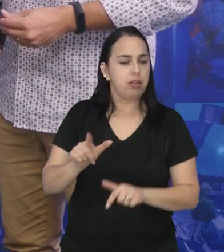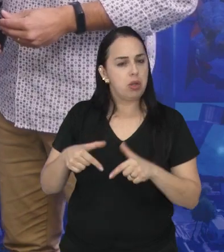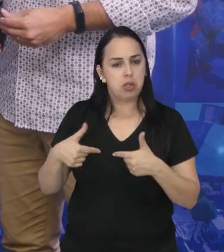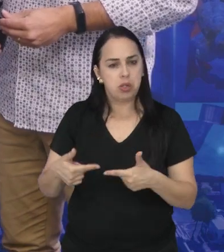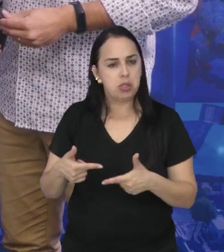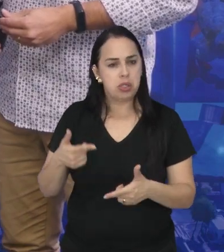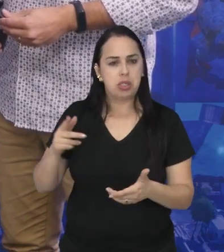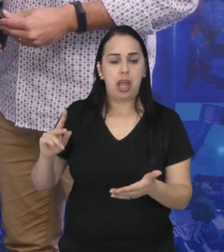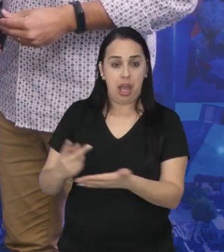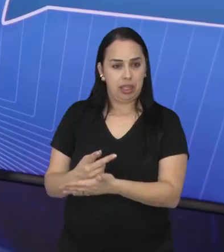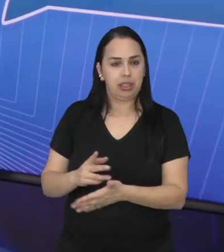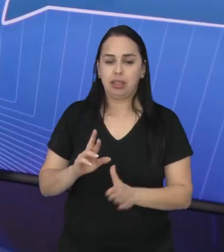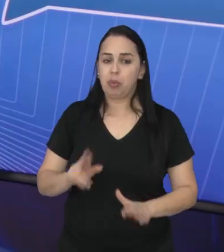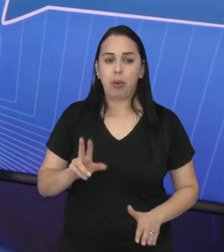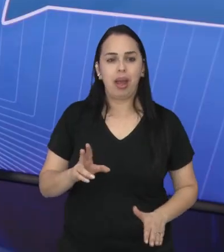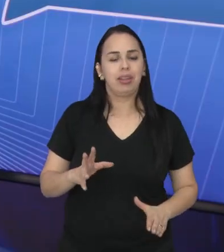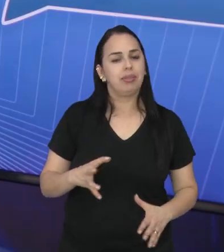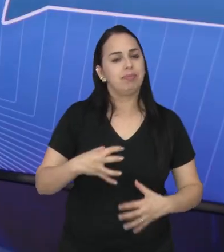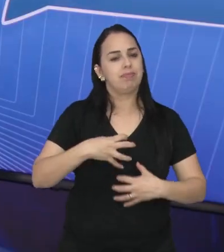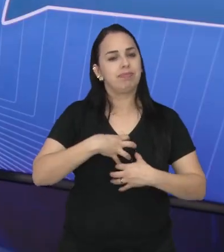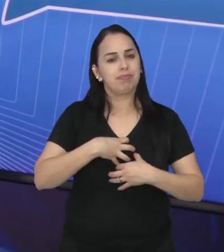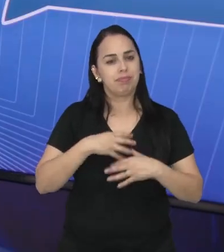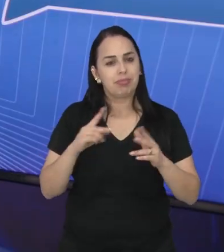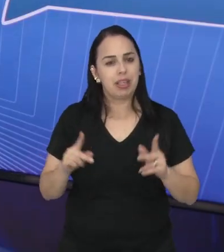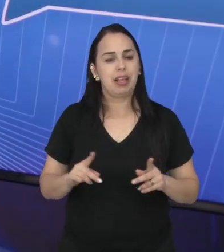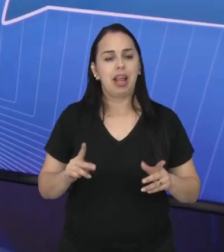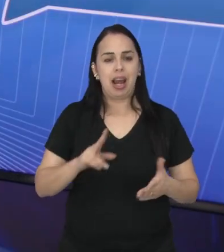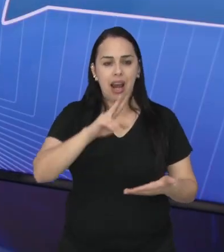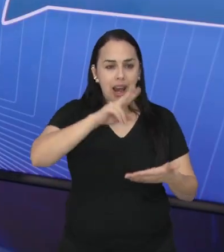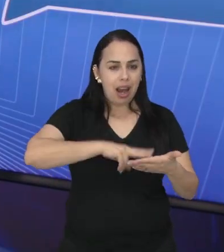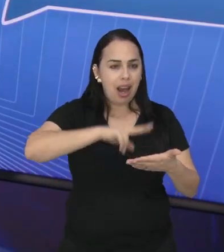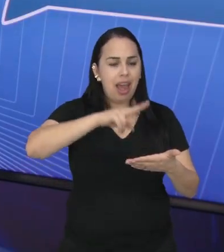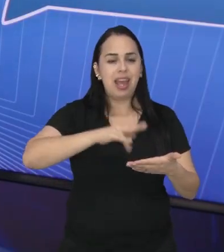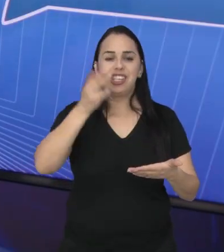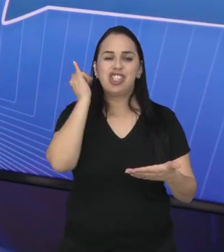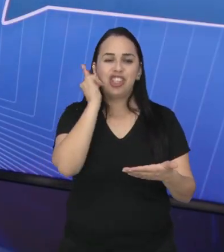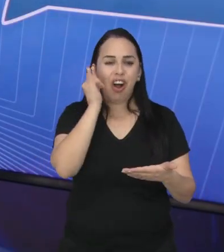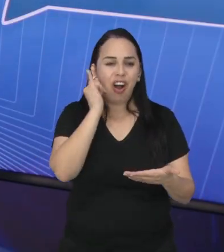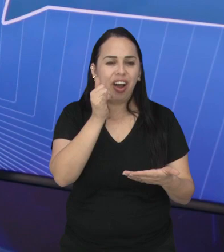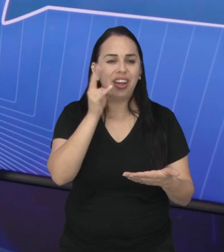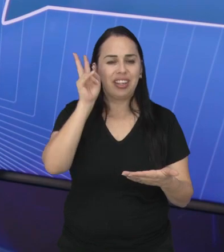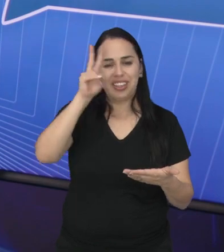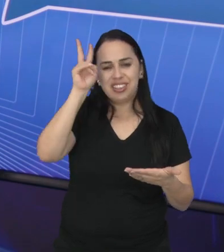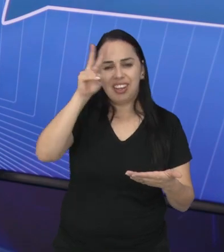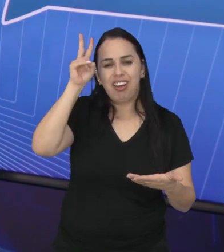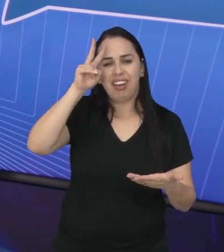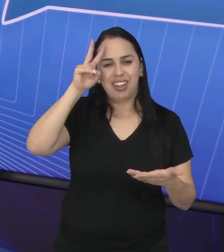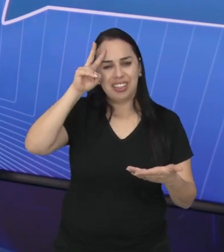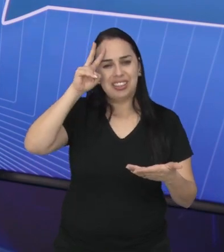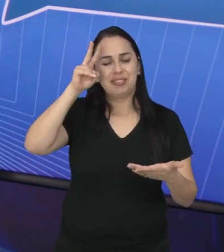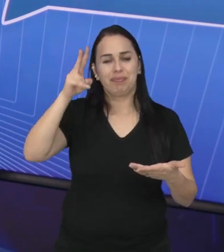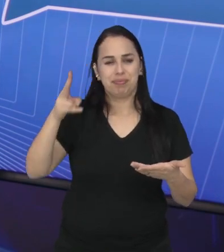as suas atitudes. Então, o ler, as histórias, o contar histórias, né,